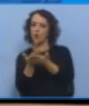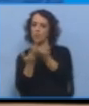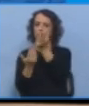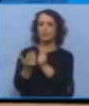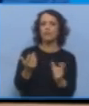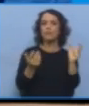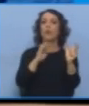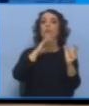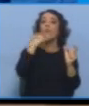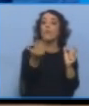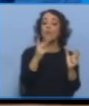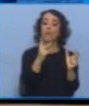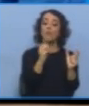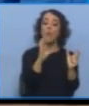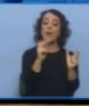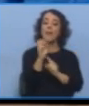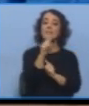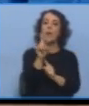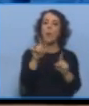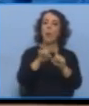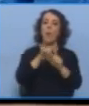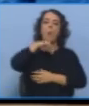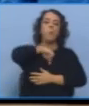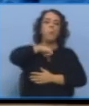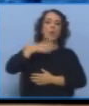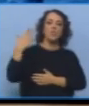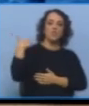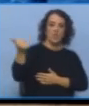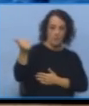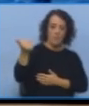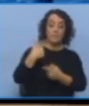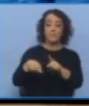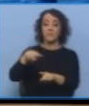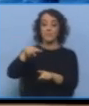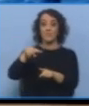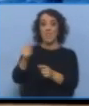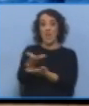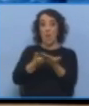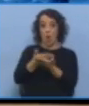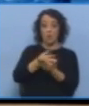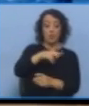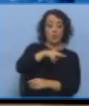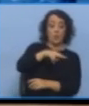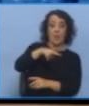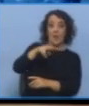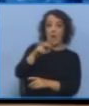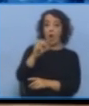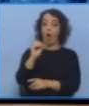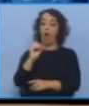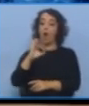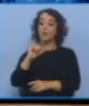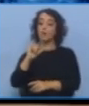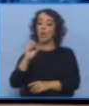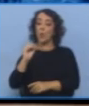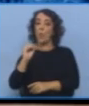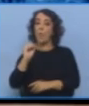sentidos por detrás. Vocação significa chamamento. Claro. Negócio é a negação de ócio, sendo que ócio não é fazer nada. No